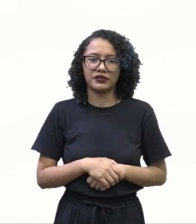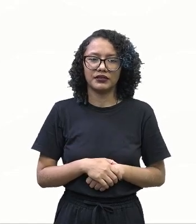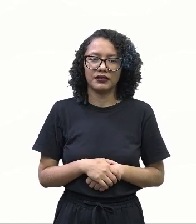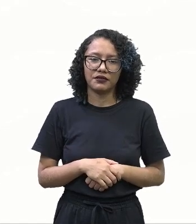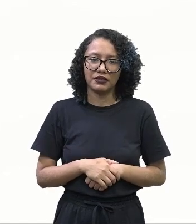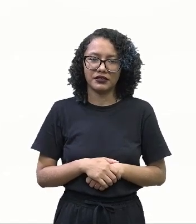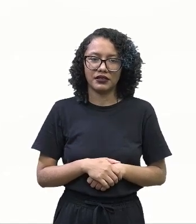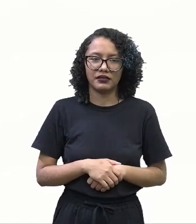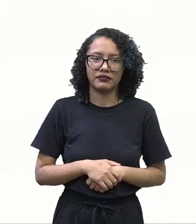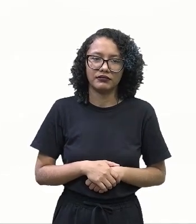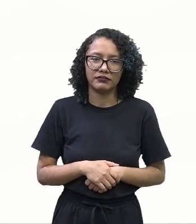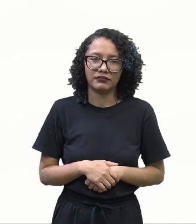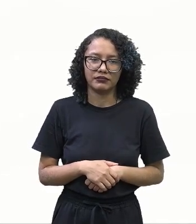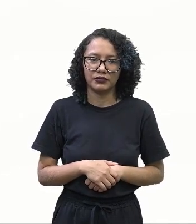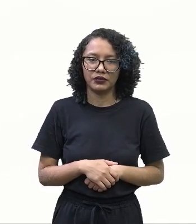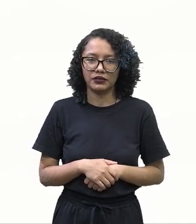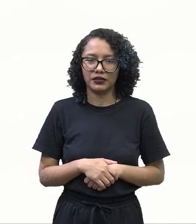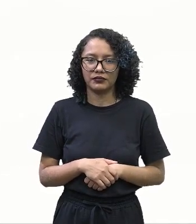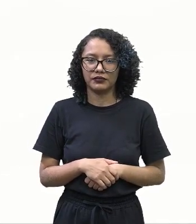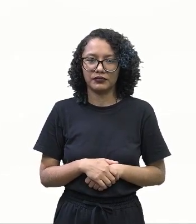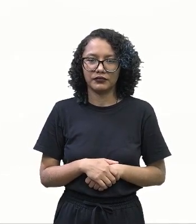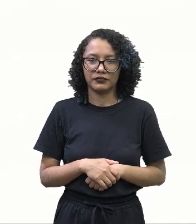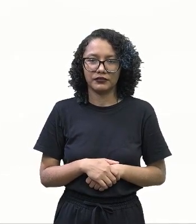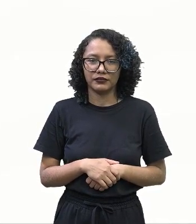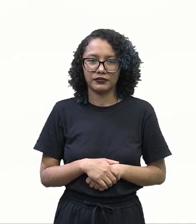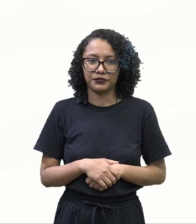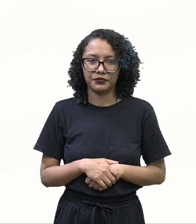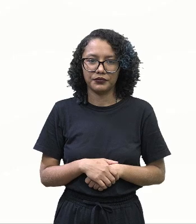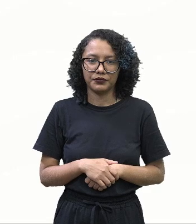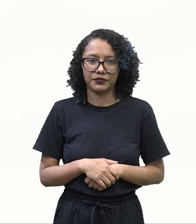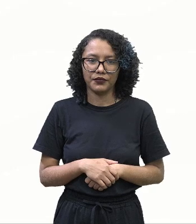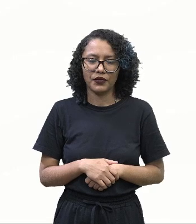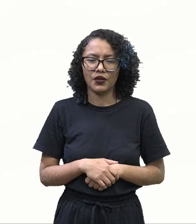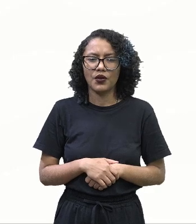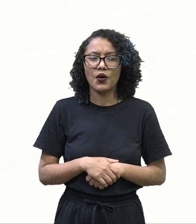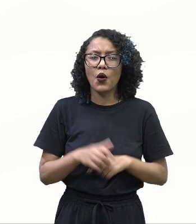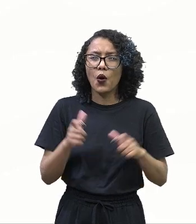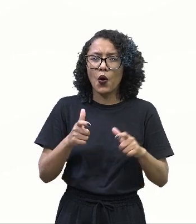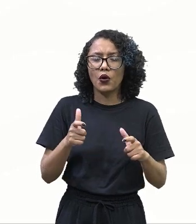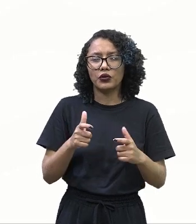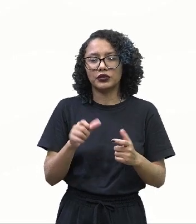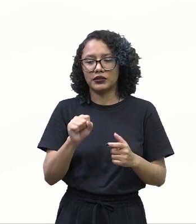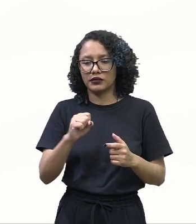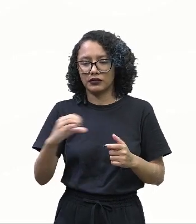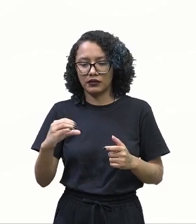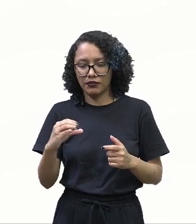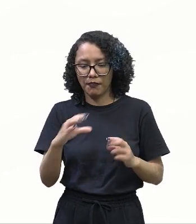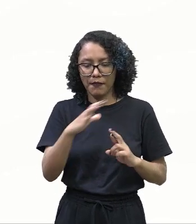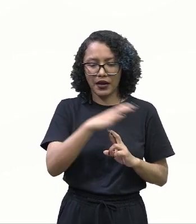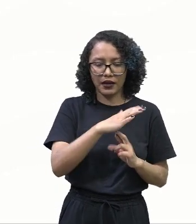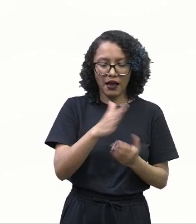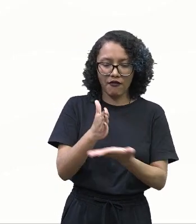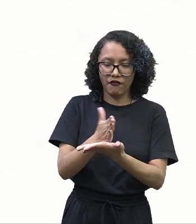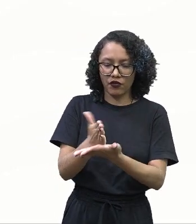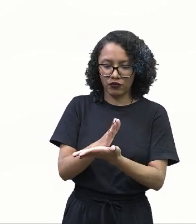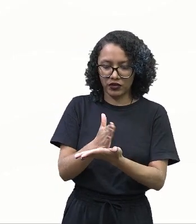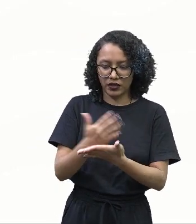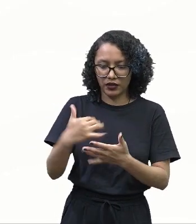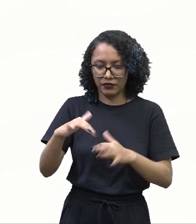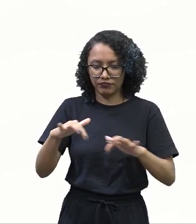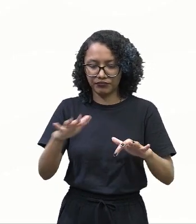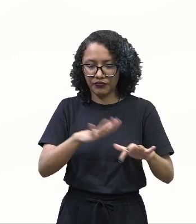acontece nesse conflito? Ele vai ocorrer entre a fronteira de Paraná e Santa Catarina. Essa região